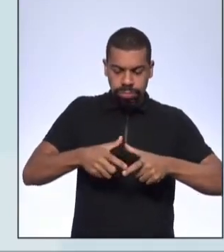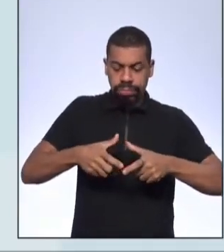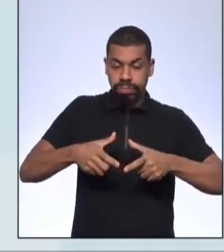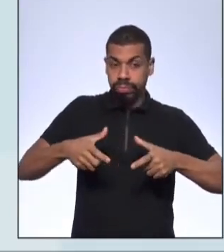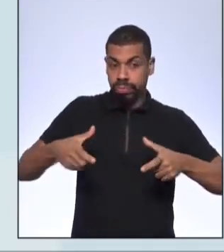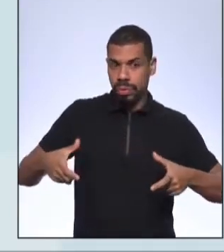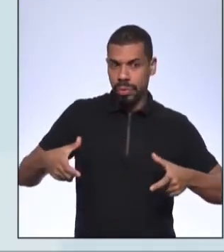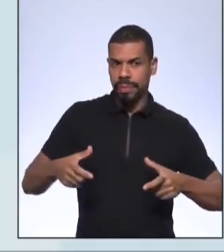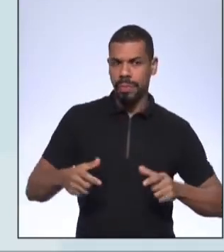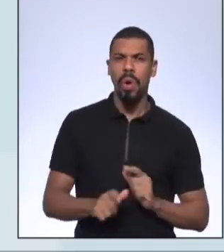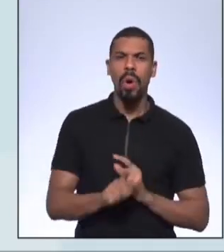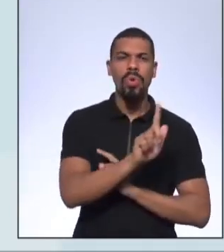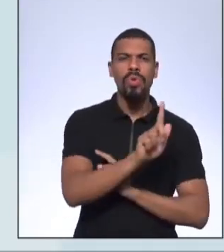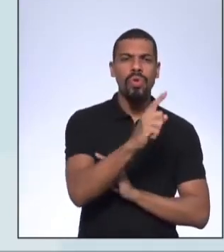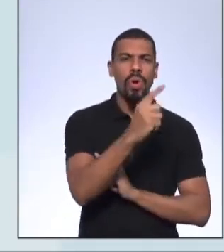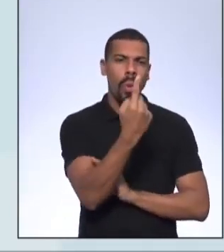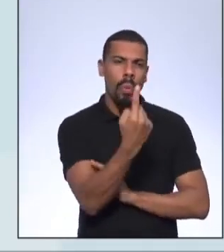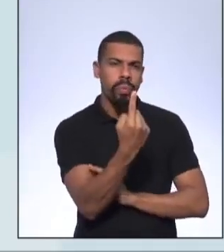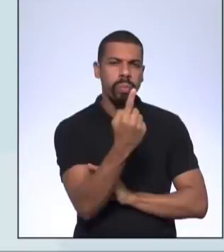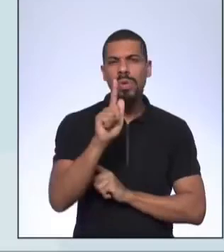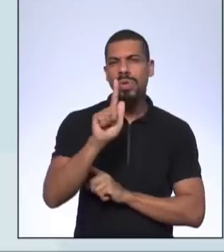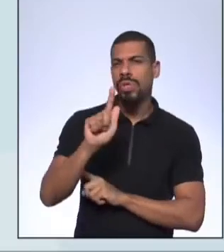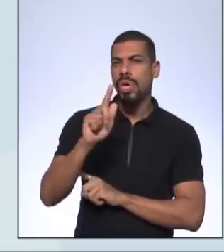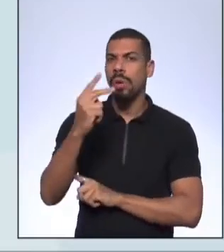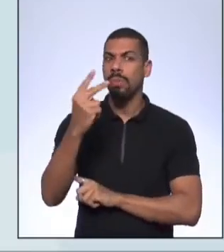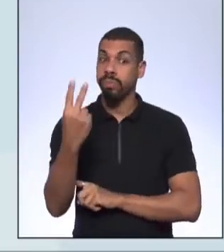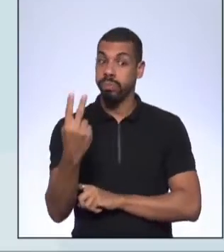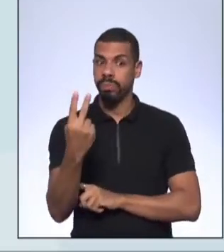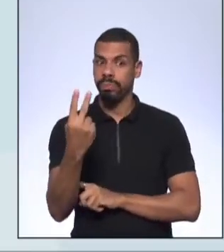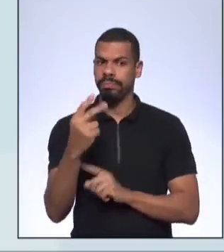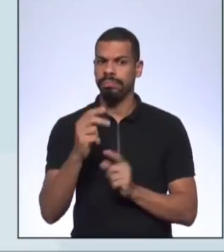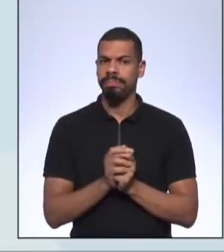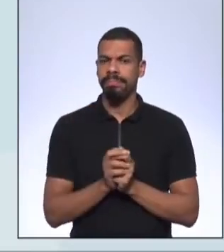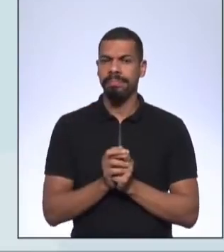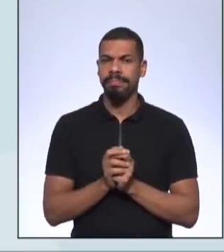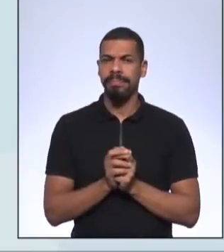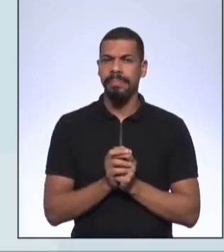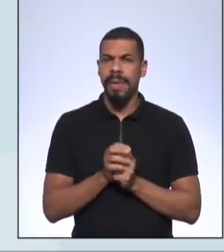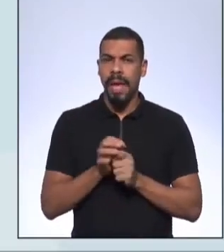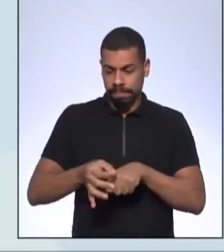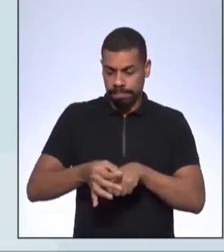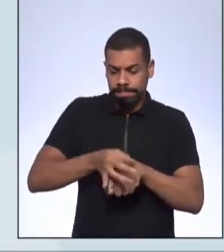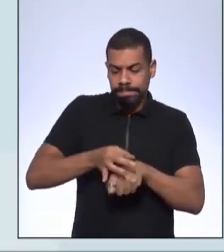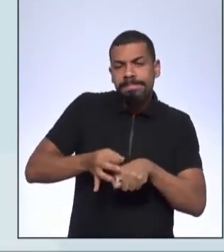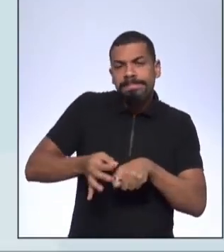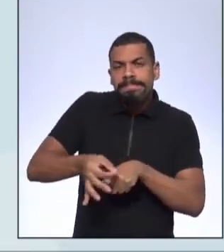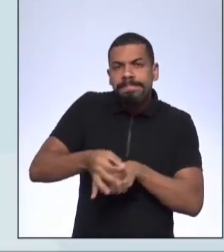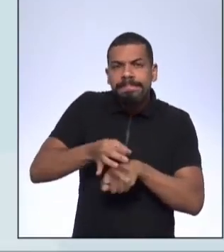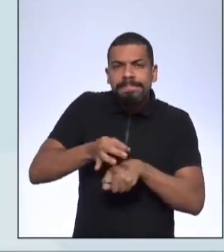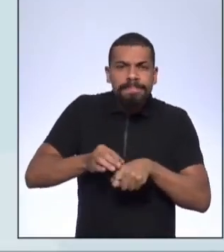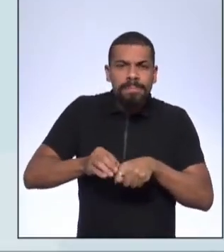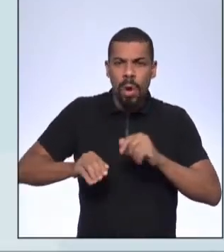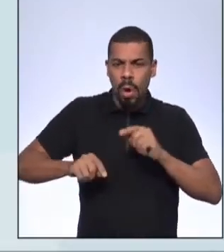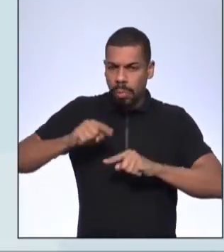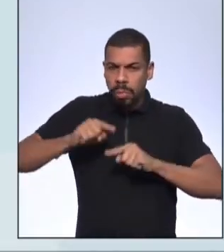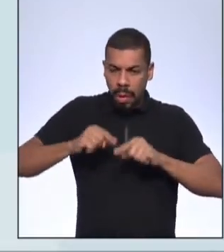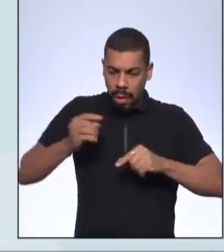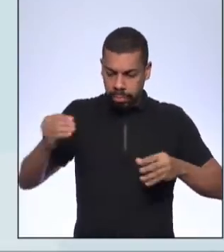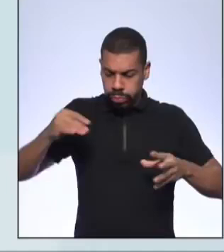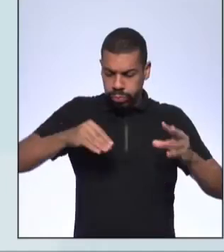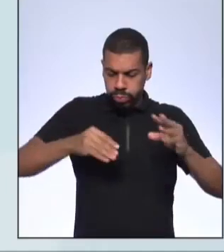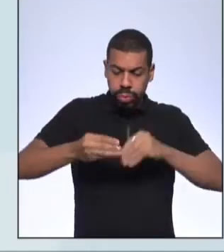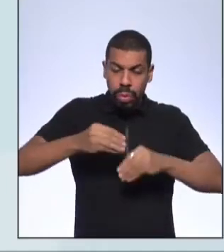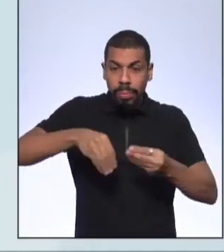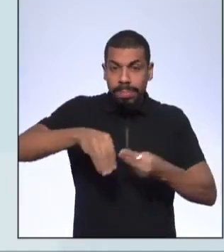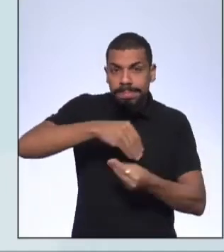G1 e no G2, o metabolismo celular estão bem, mas bem ativos. Tá? Tá produzindo-se várias substâncias.